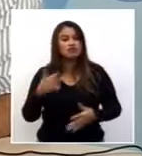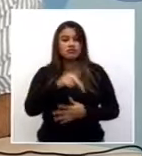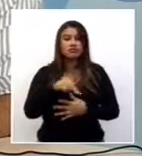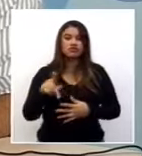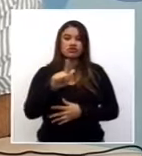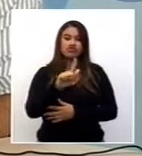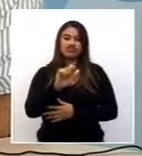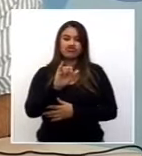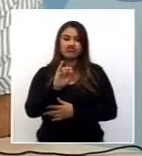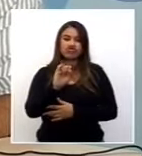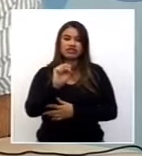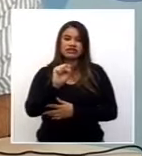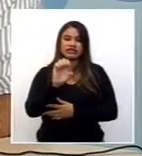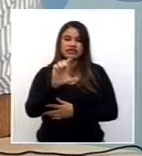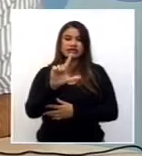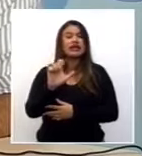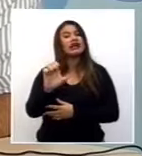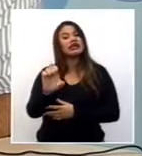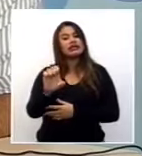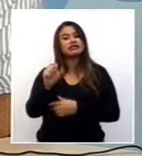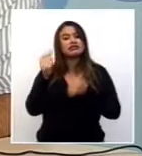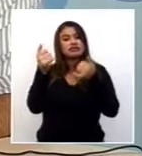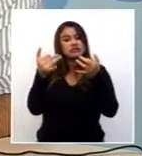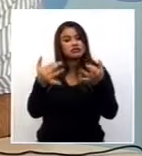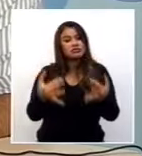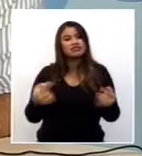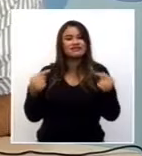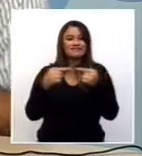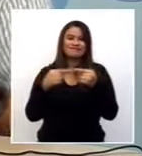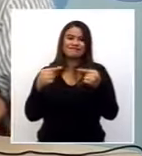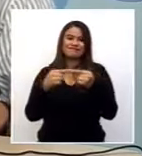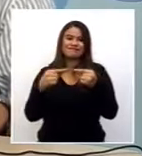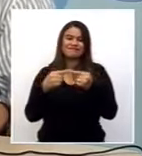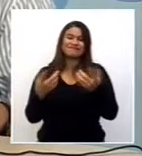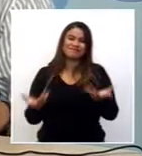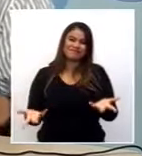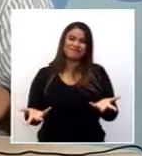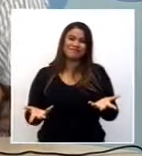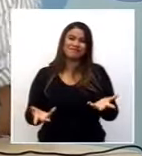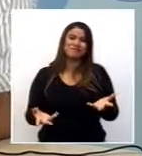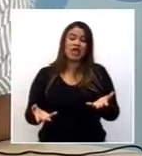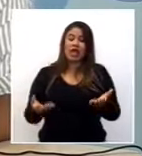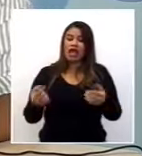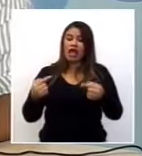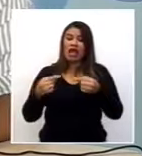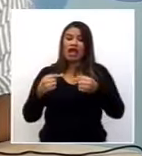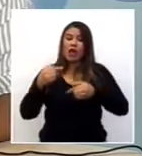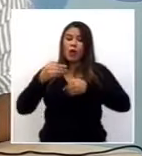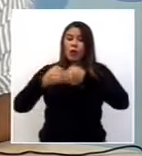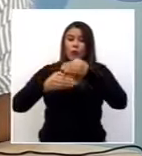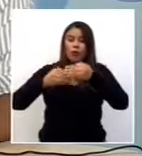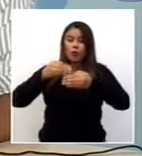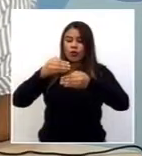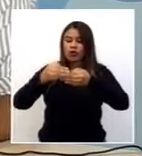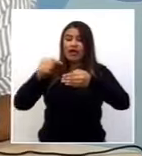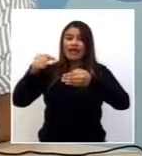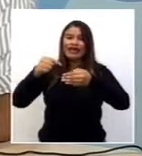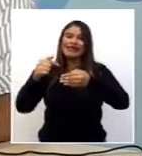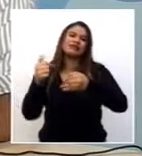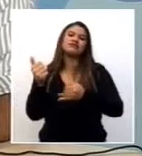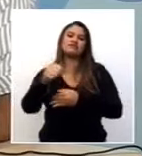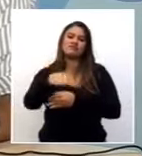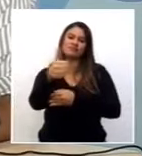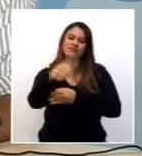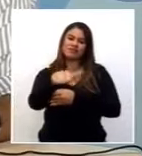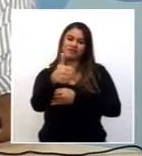ela coloca muito bem essa questão, né? Que é o processo que deve ser avaliado, deve ser